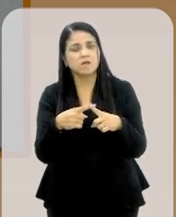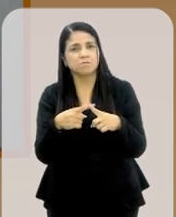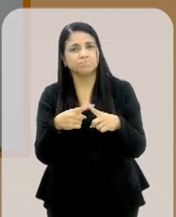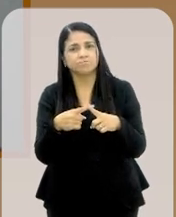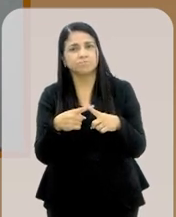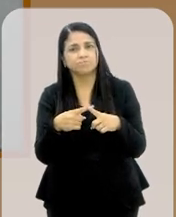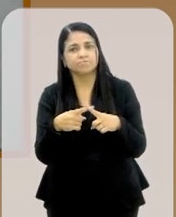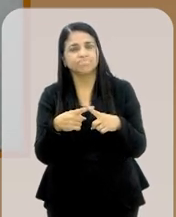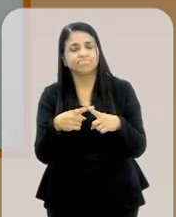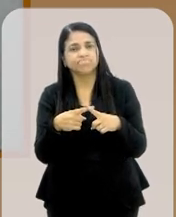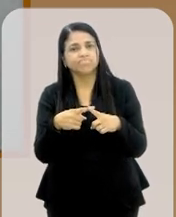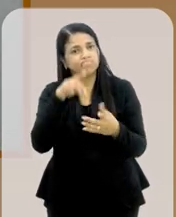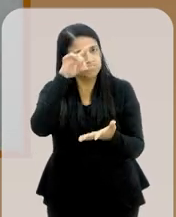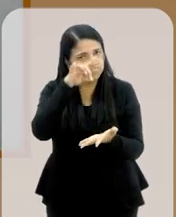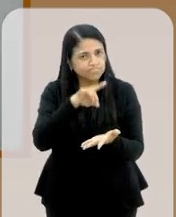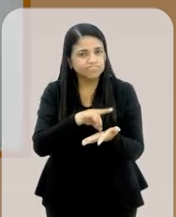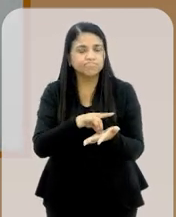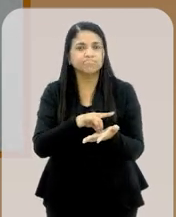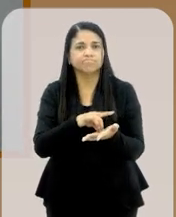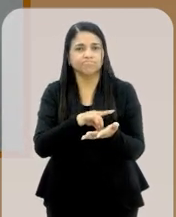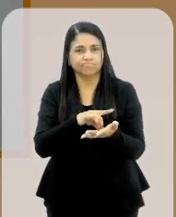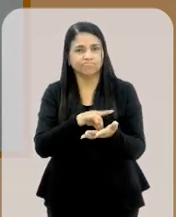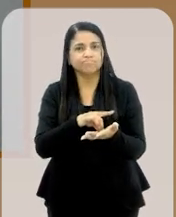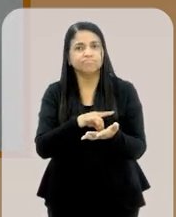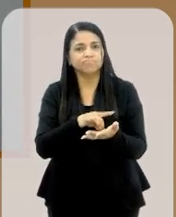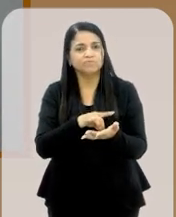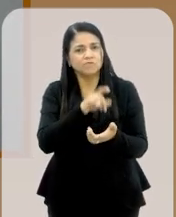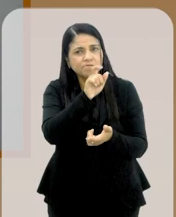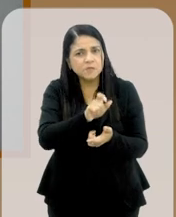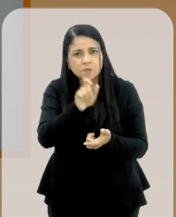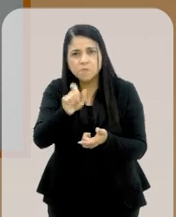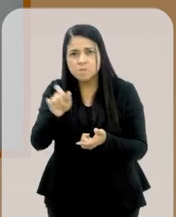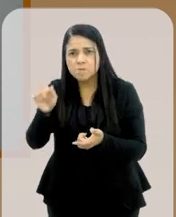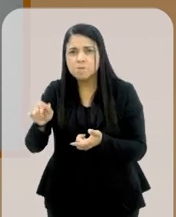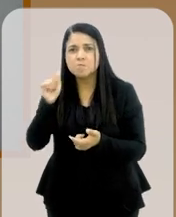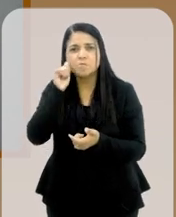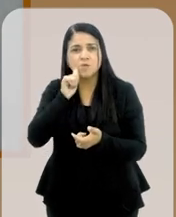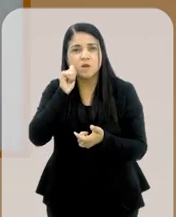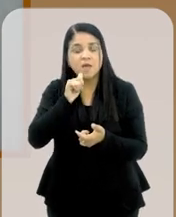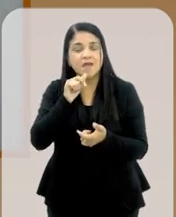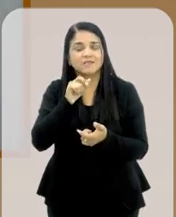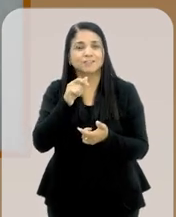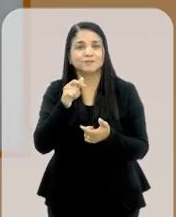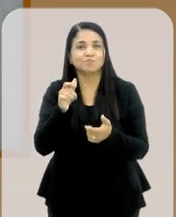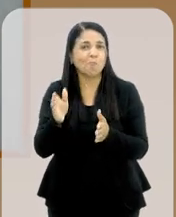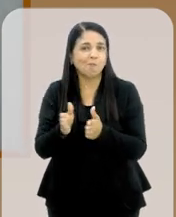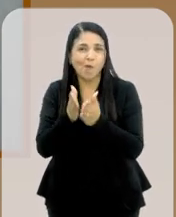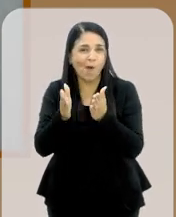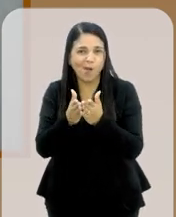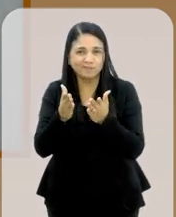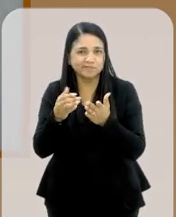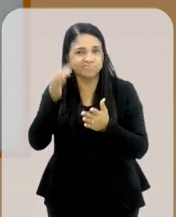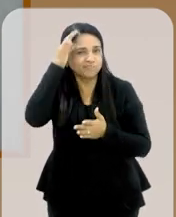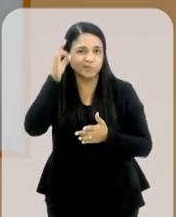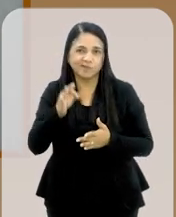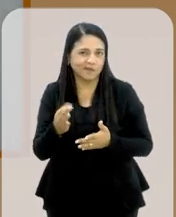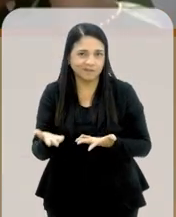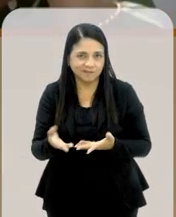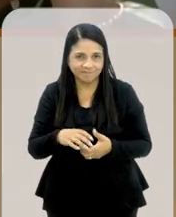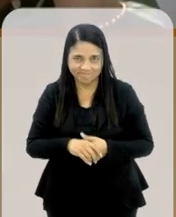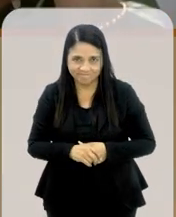Porque são fatos que muitas mulheres, principalmente as menos esclarecidas, não entendem,